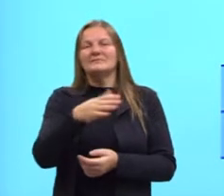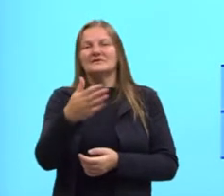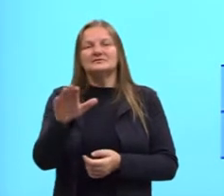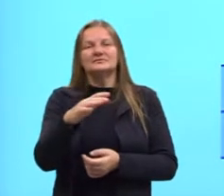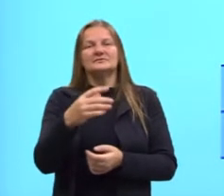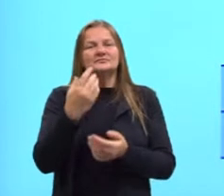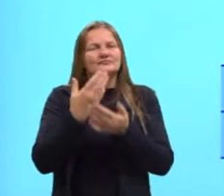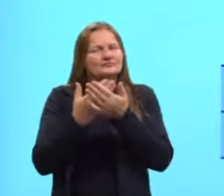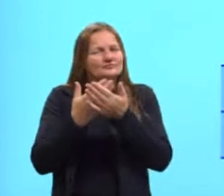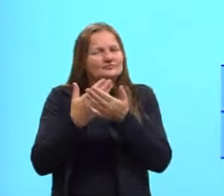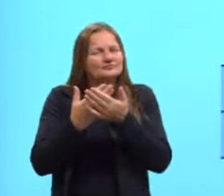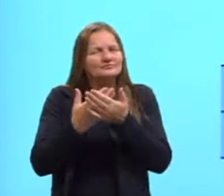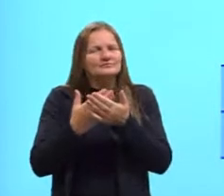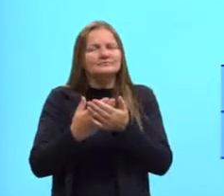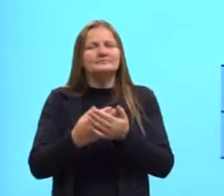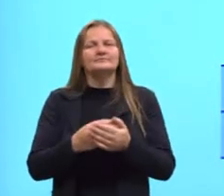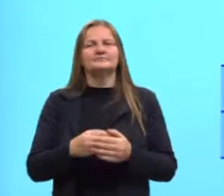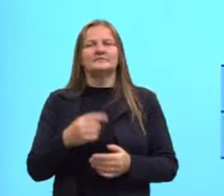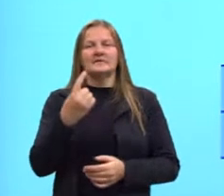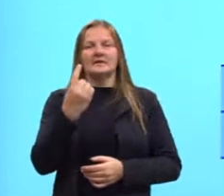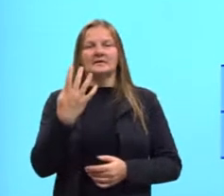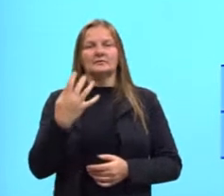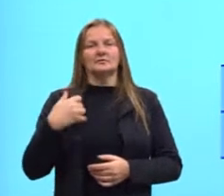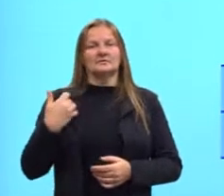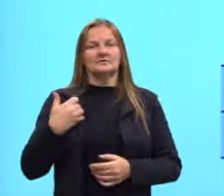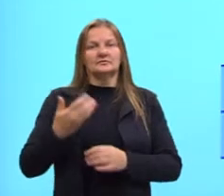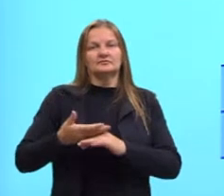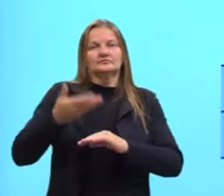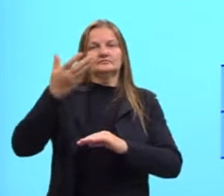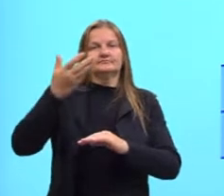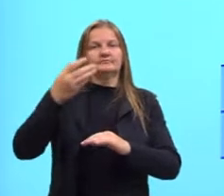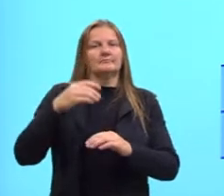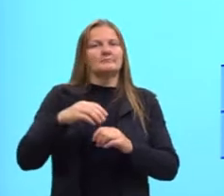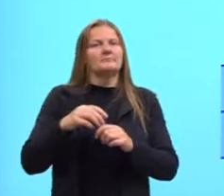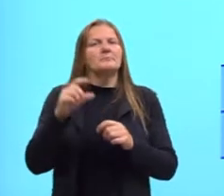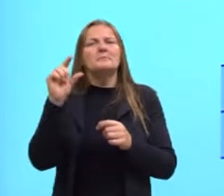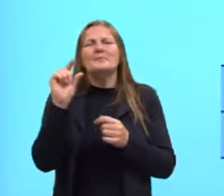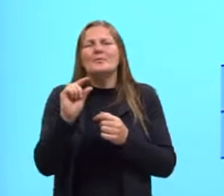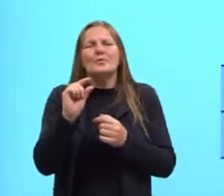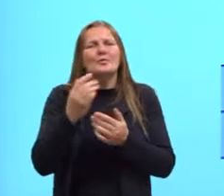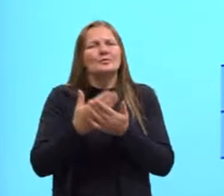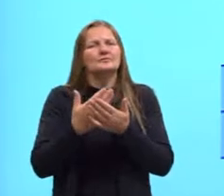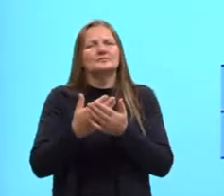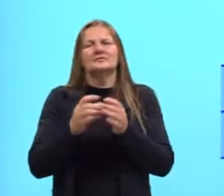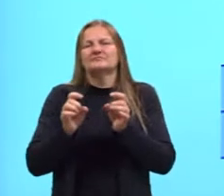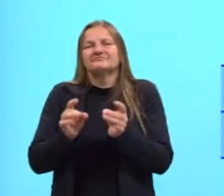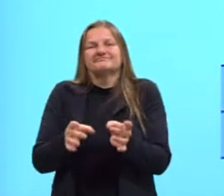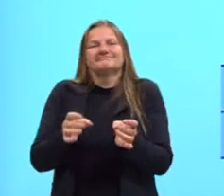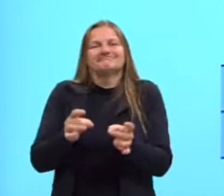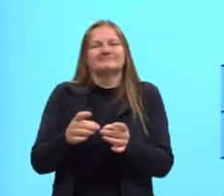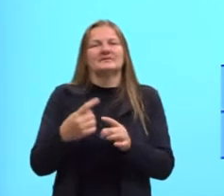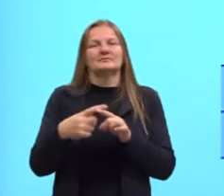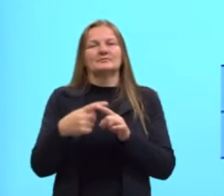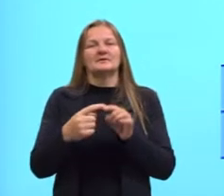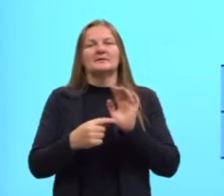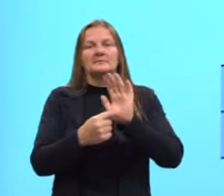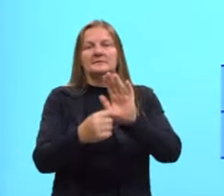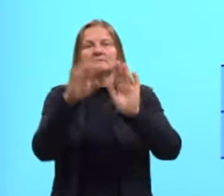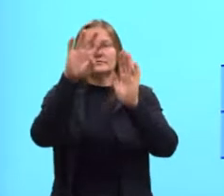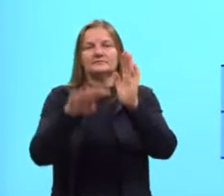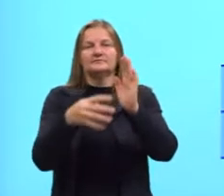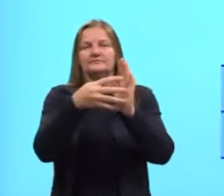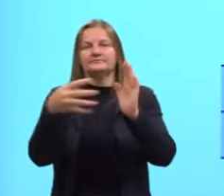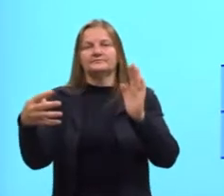médio de estudo de pessoas acima de 14 anos e ainda muito pequeno conforme apresentado na tabela